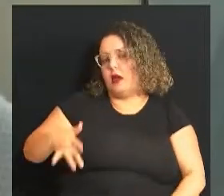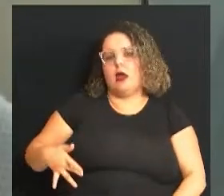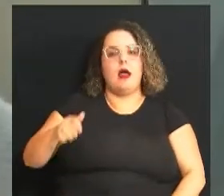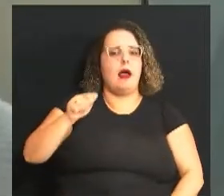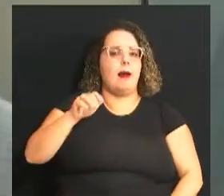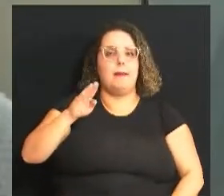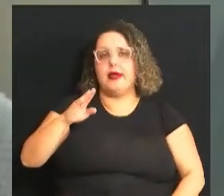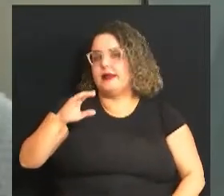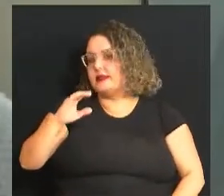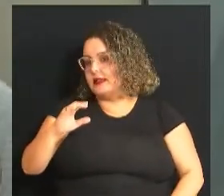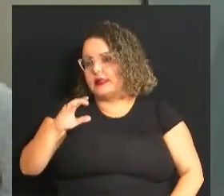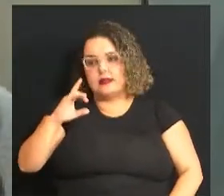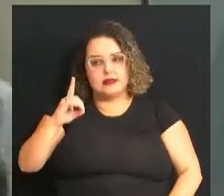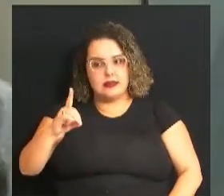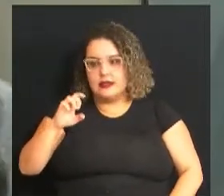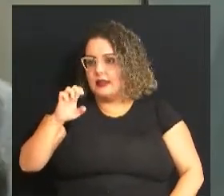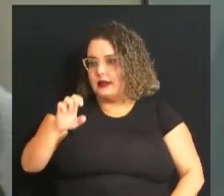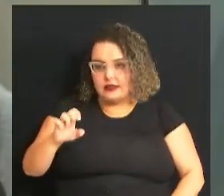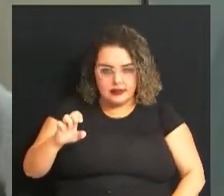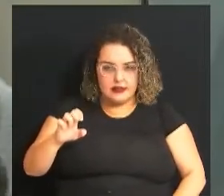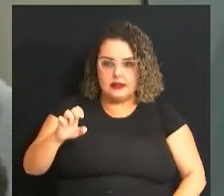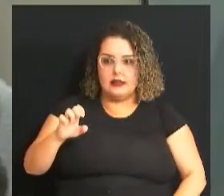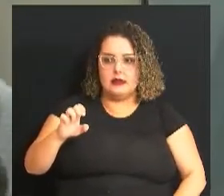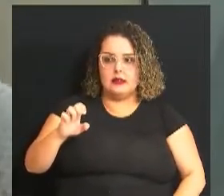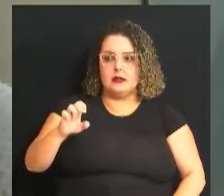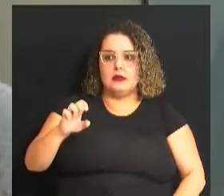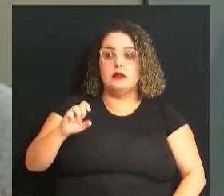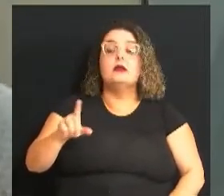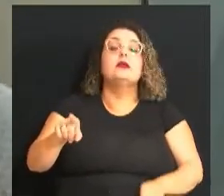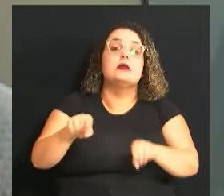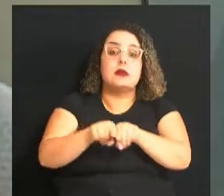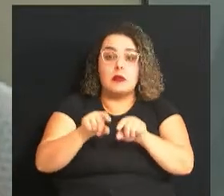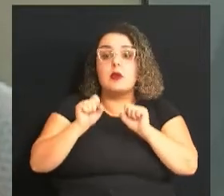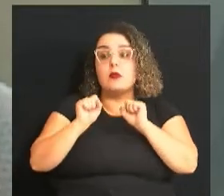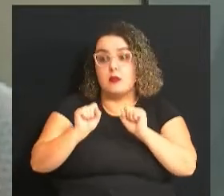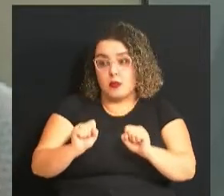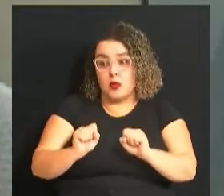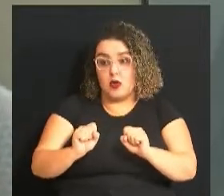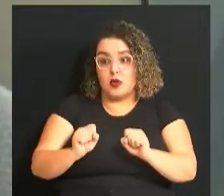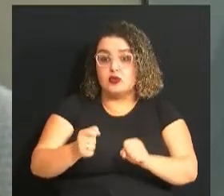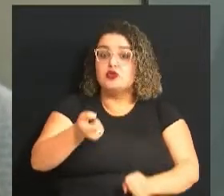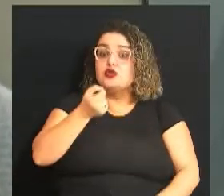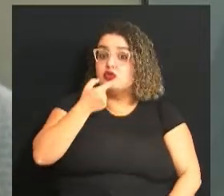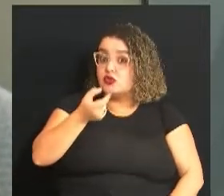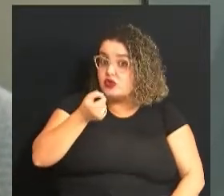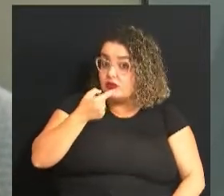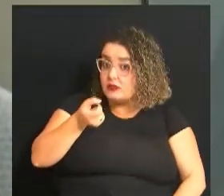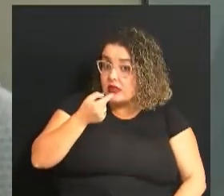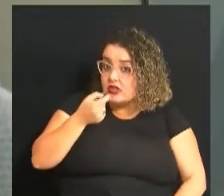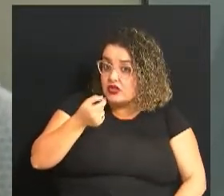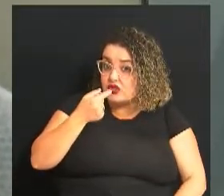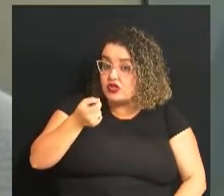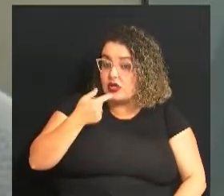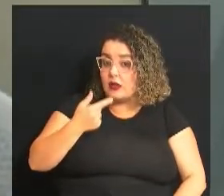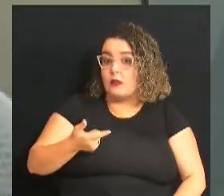C, D, E. Também pode ser por conta de medicamento, então, uma